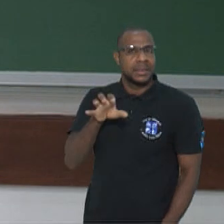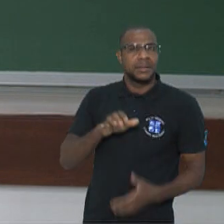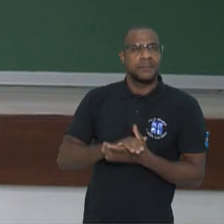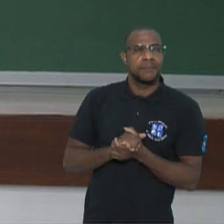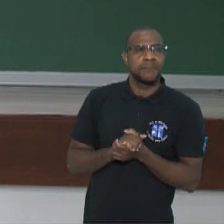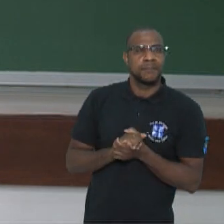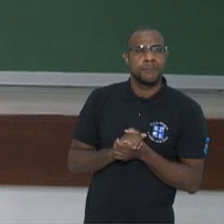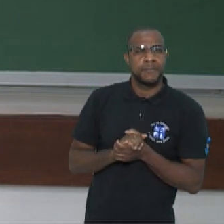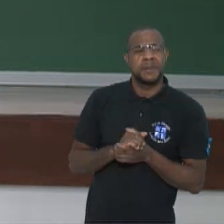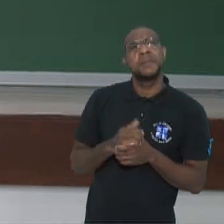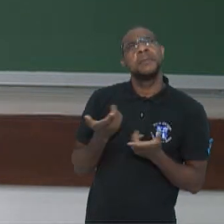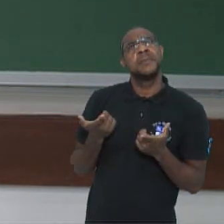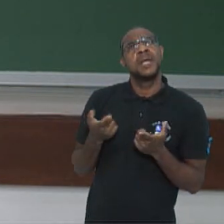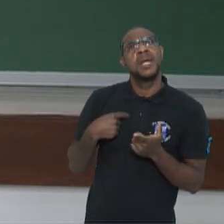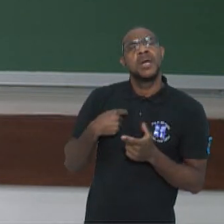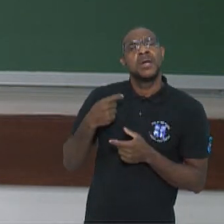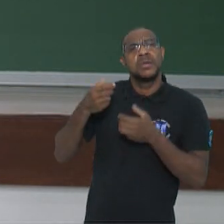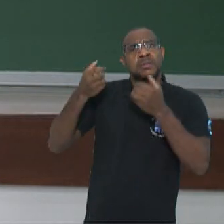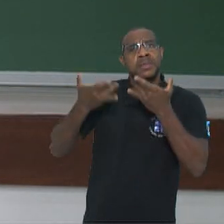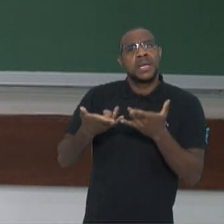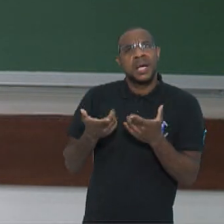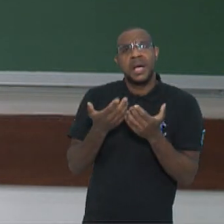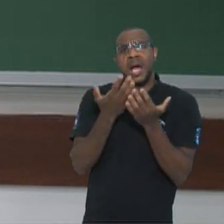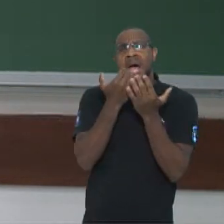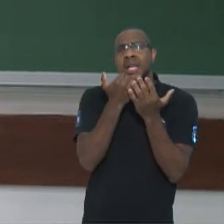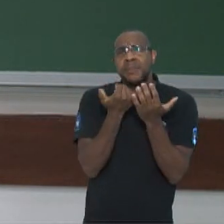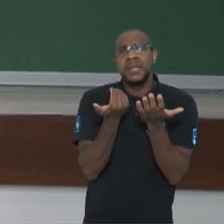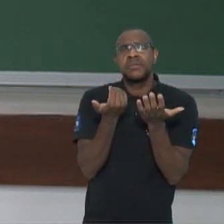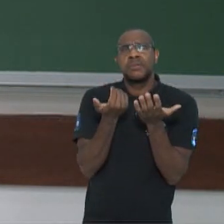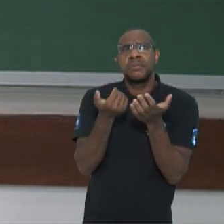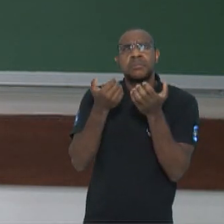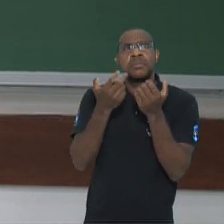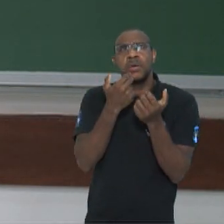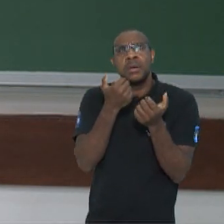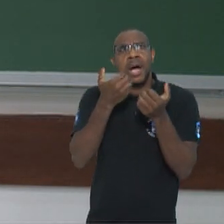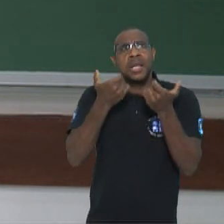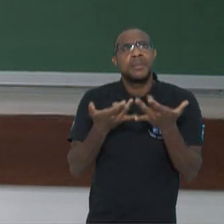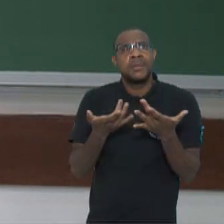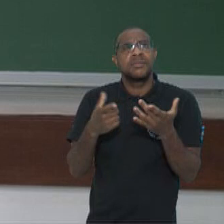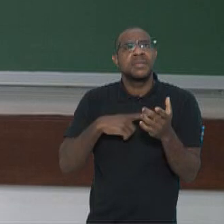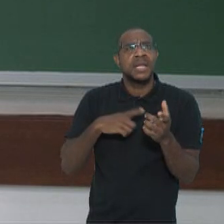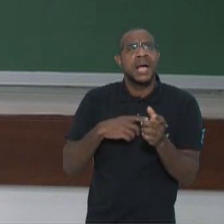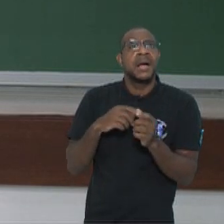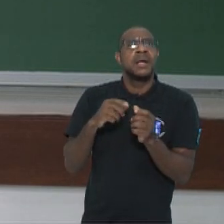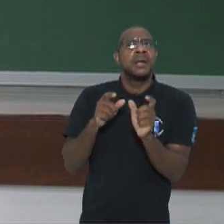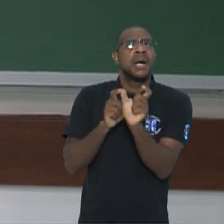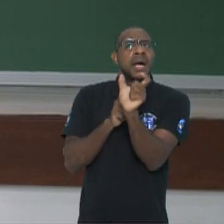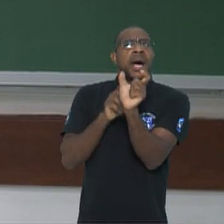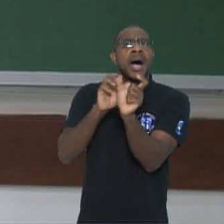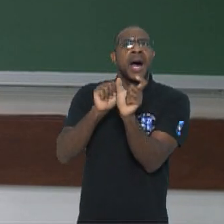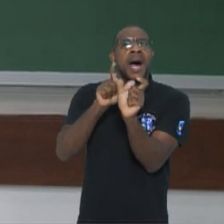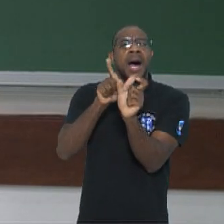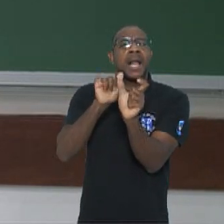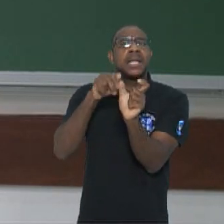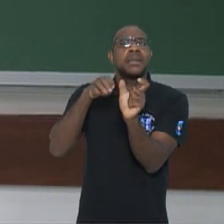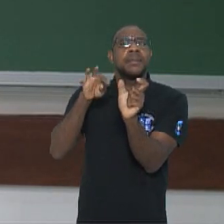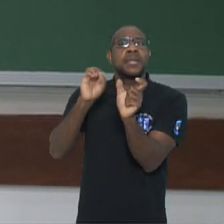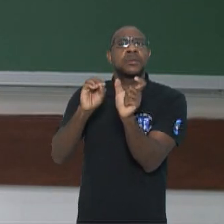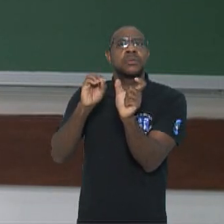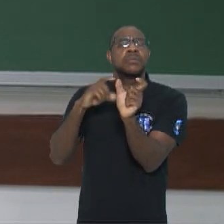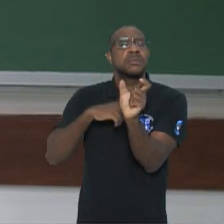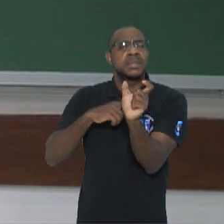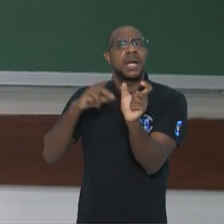puxa vida, mas eu estou falando sobre alimentos e alimentos está no plural, né? Não, pense sempre que você